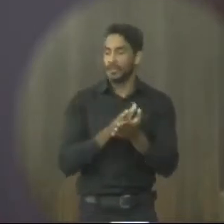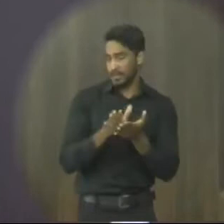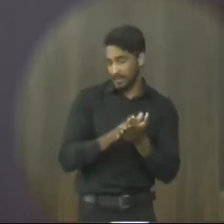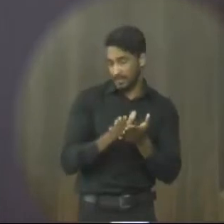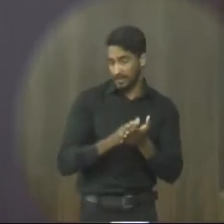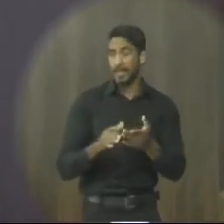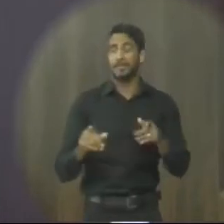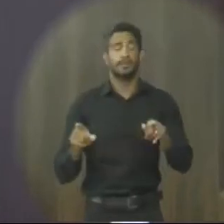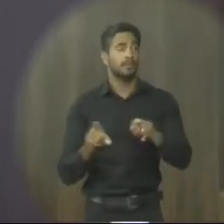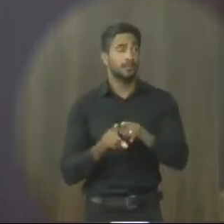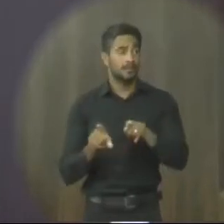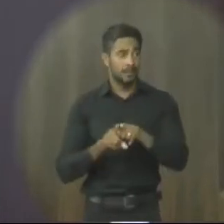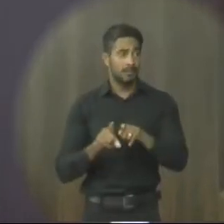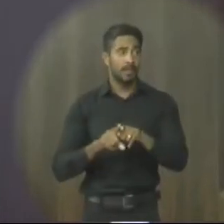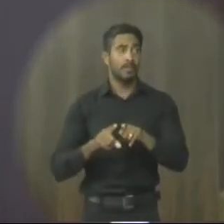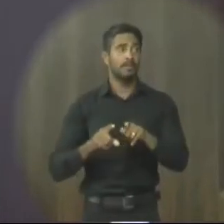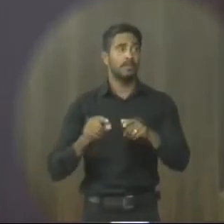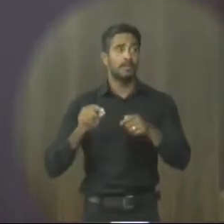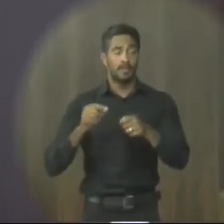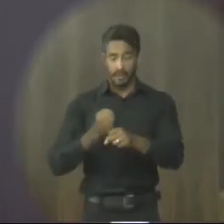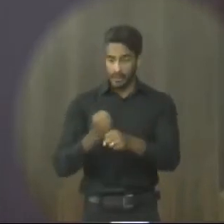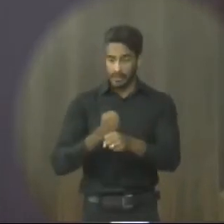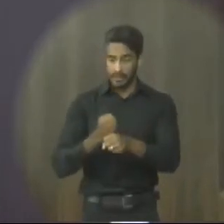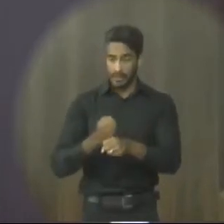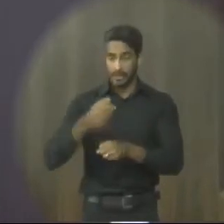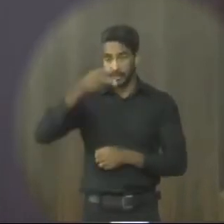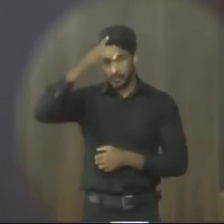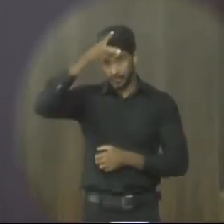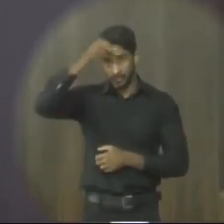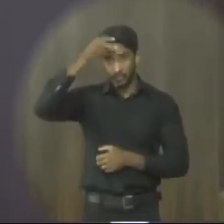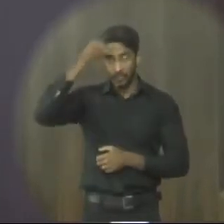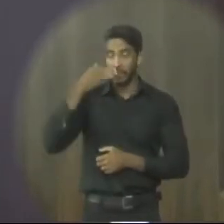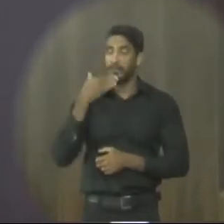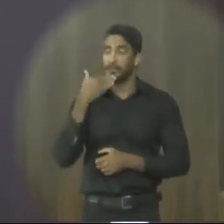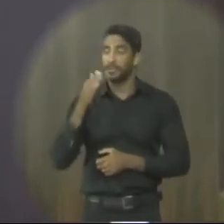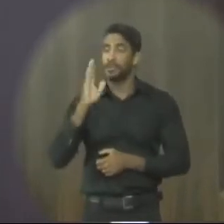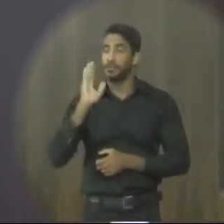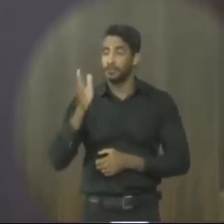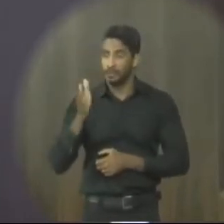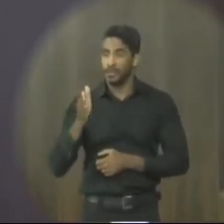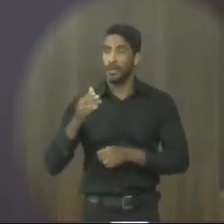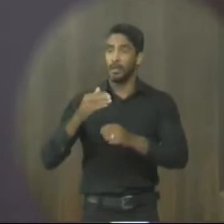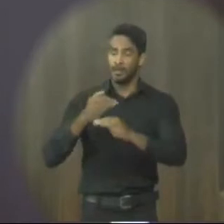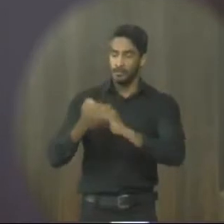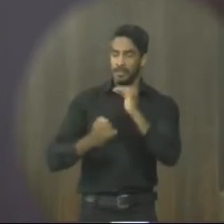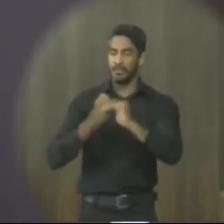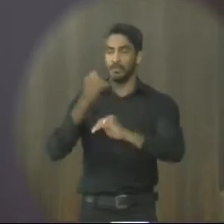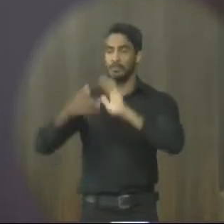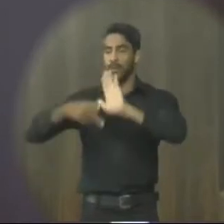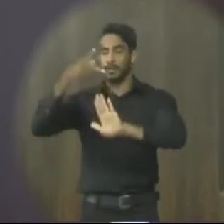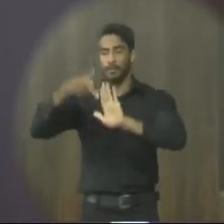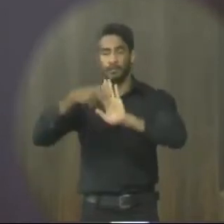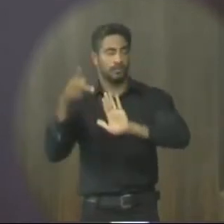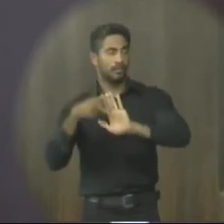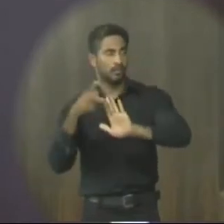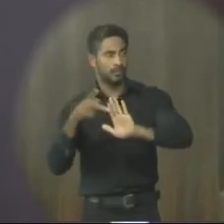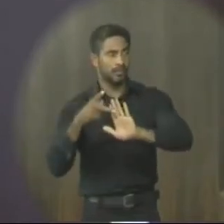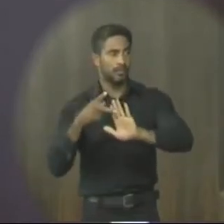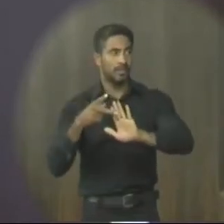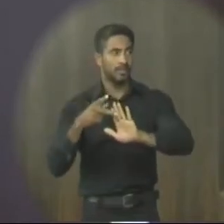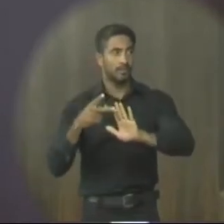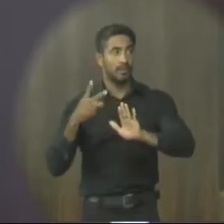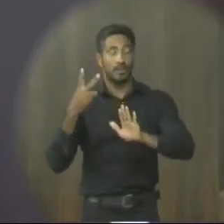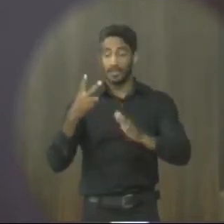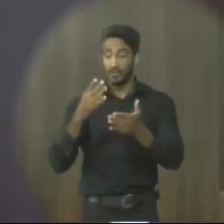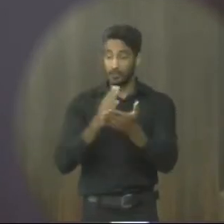desses investimentos, vamos soltar ainda esse ano. O prefeito já nos pediu para desenvolver os projetos, a gente está desenvolvendo uma segunda